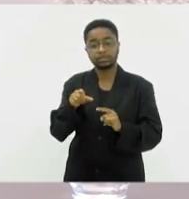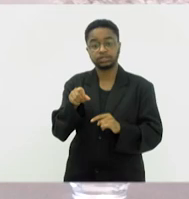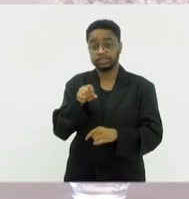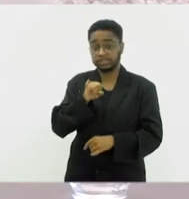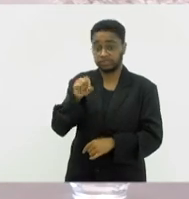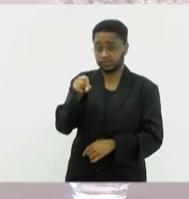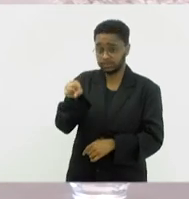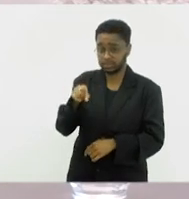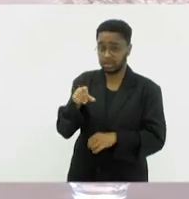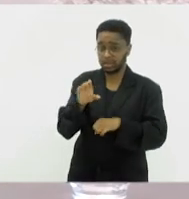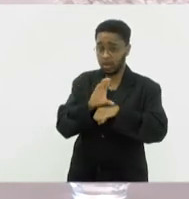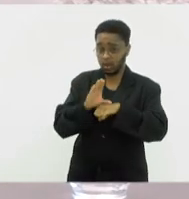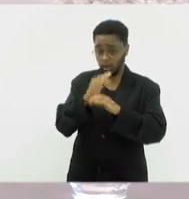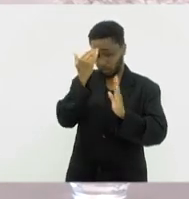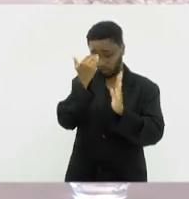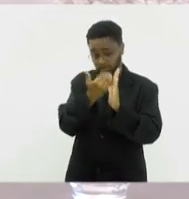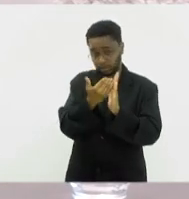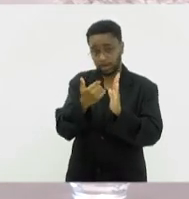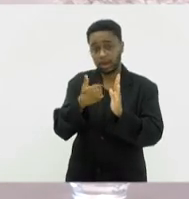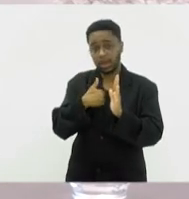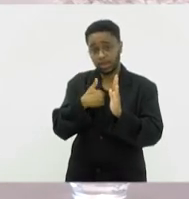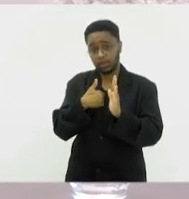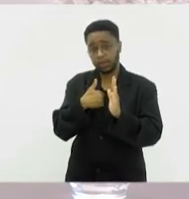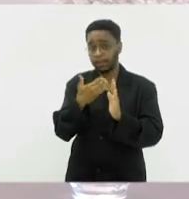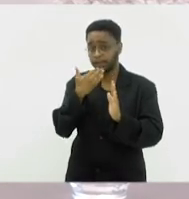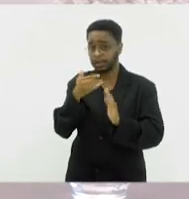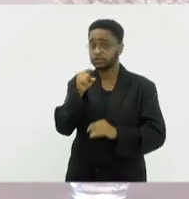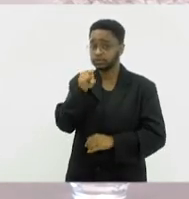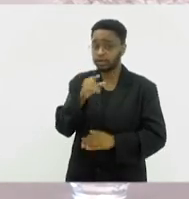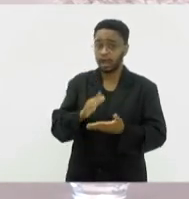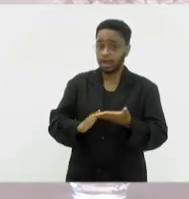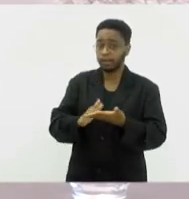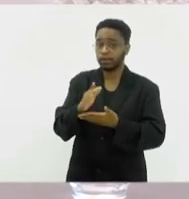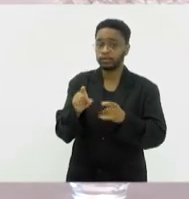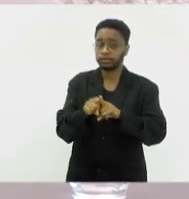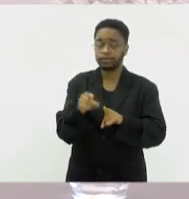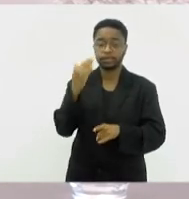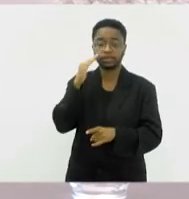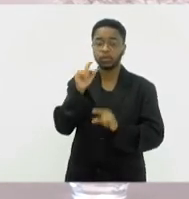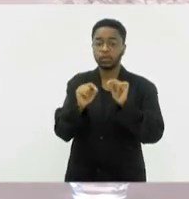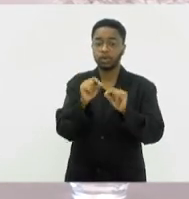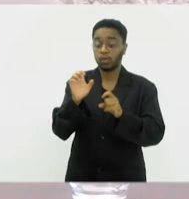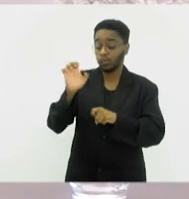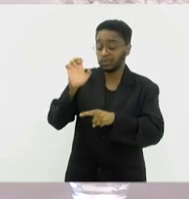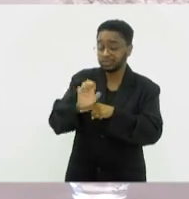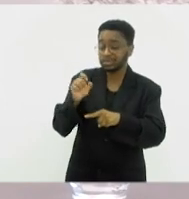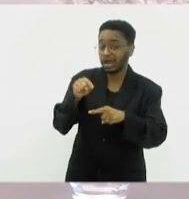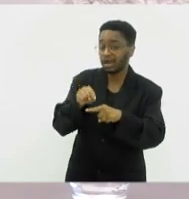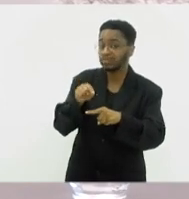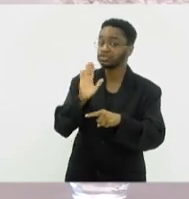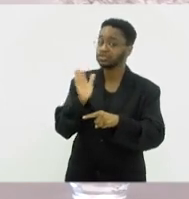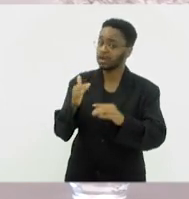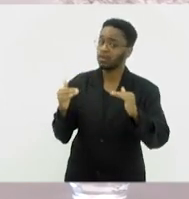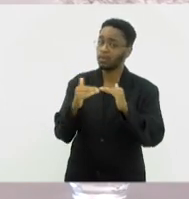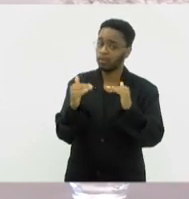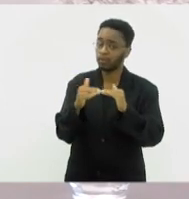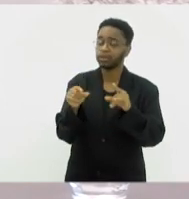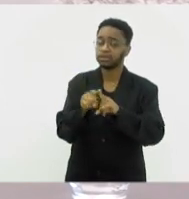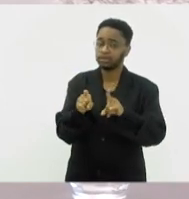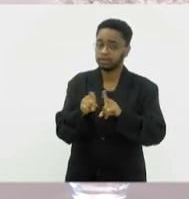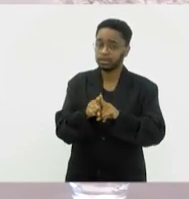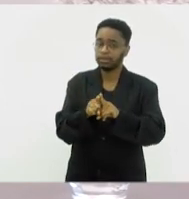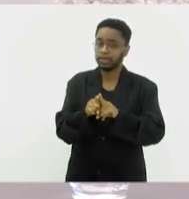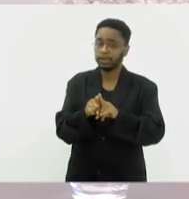presidente, apelo para esse seu lado legalista, para que a gente aprove e entenda que o próprio Estado já corroborou e sanou parte